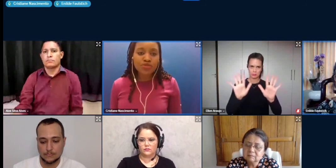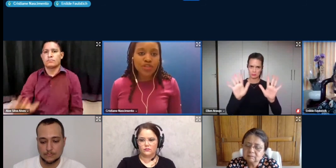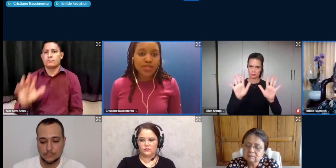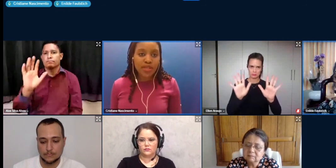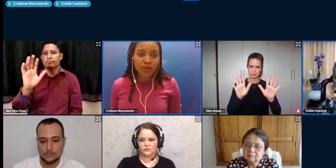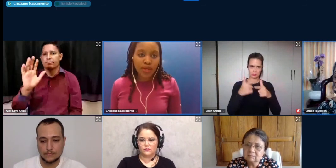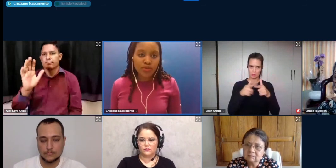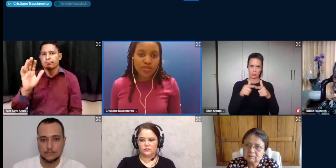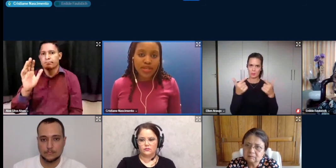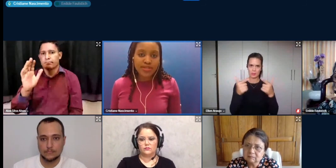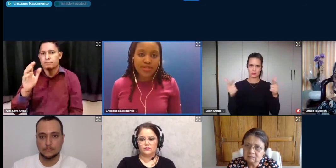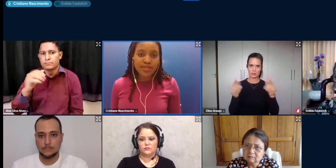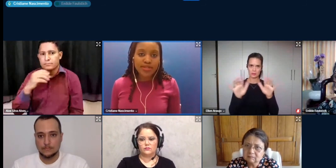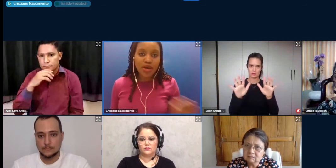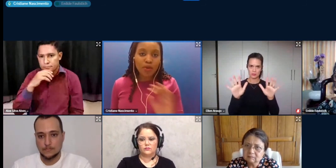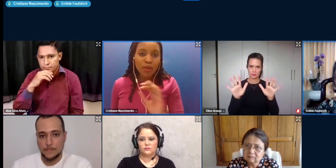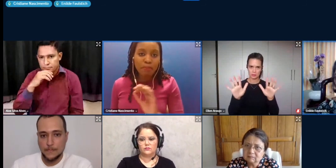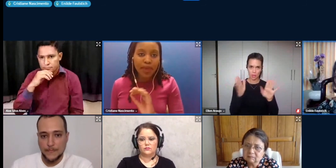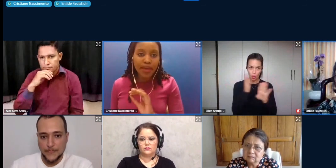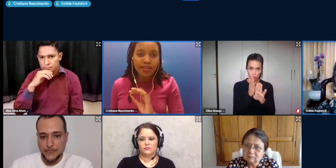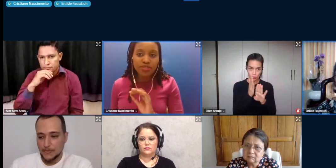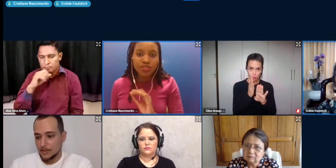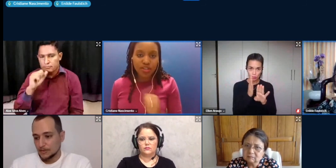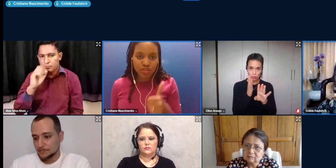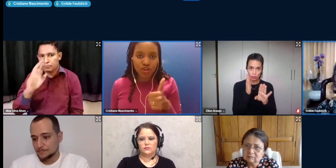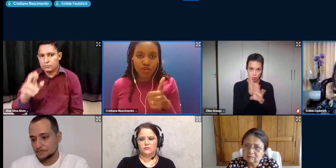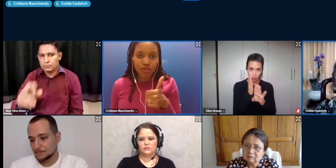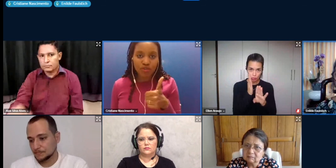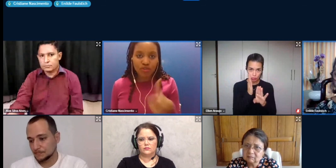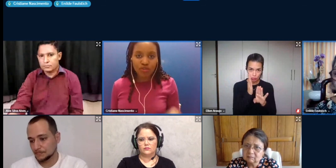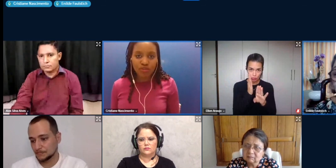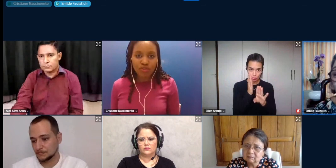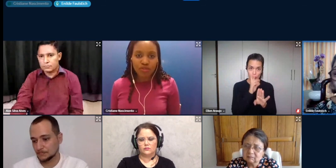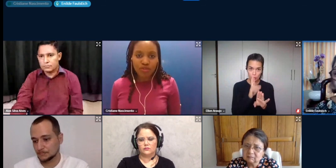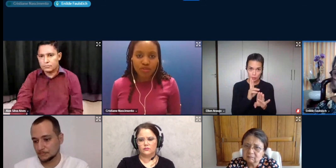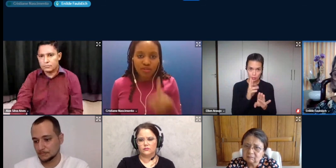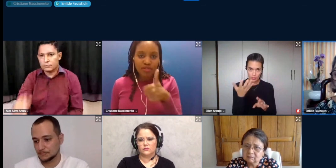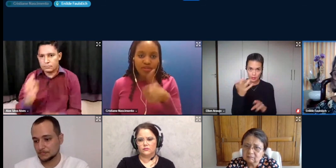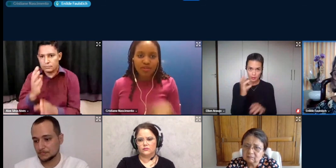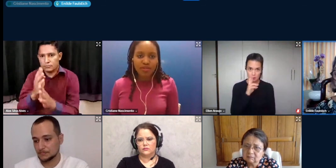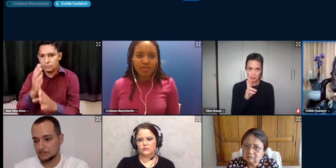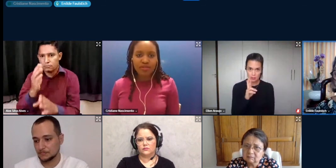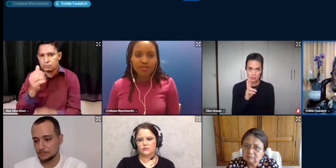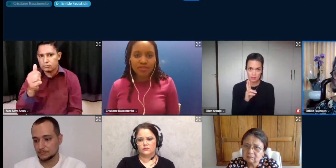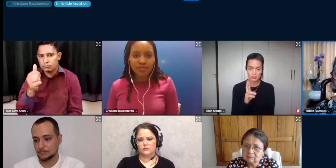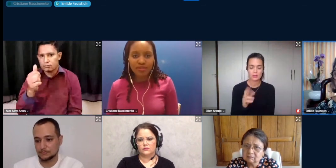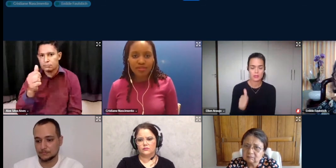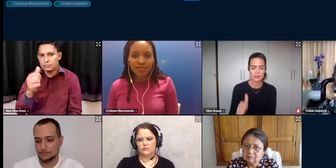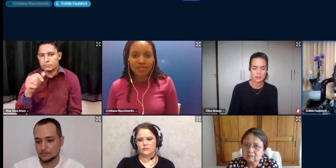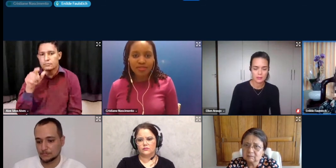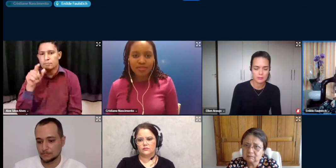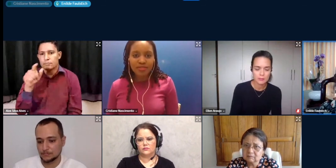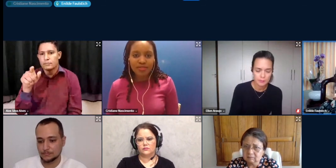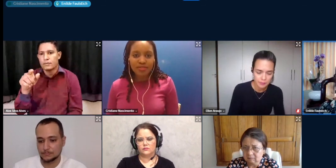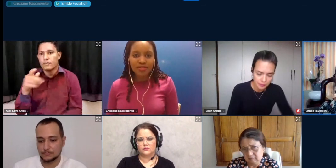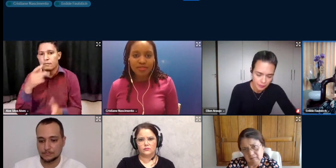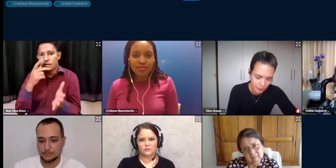Uma sugestão, eu não sei se eu me... Achou? Perdi. Achou? Alex, achou. Quer falar, Alex?